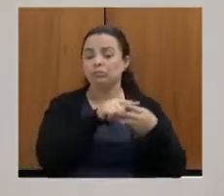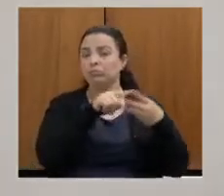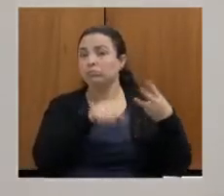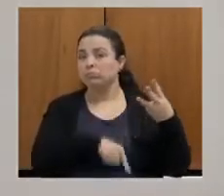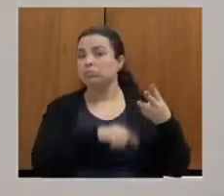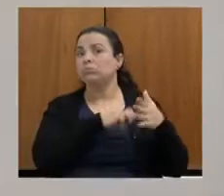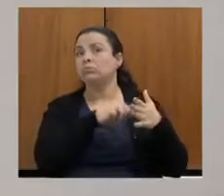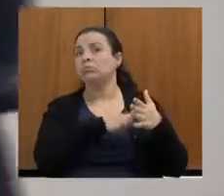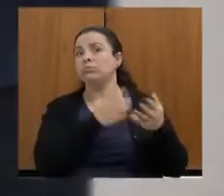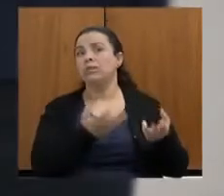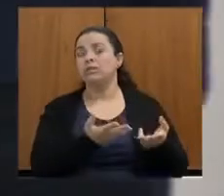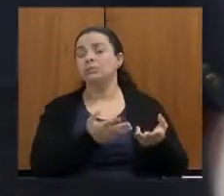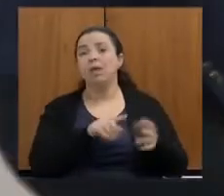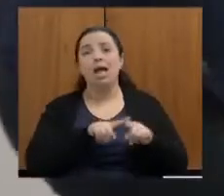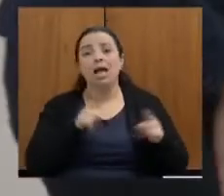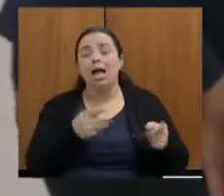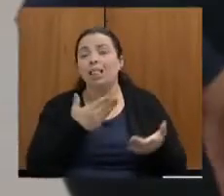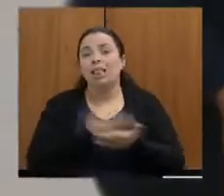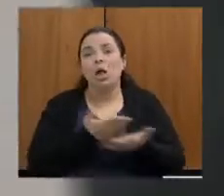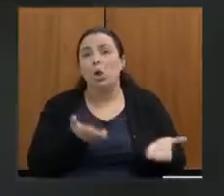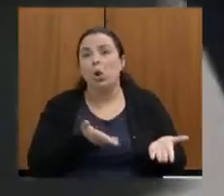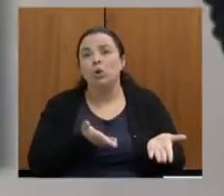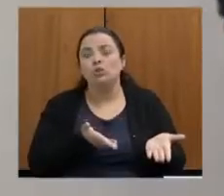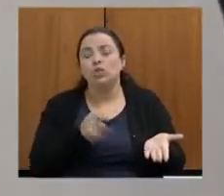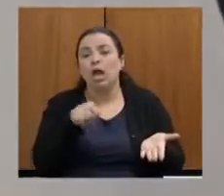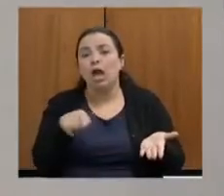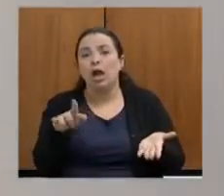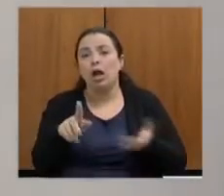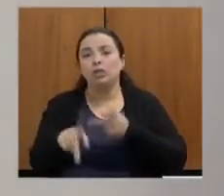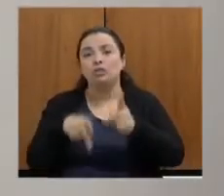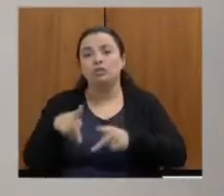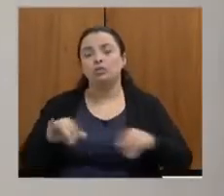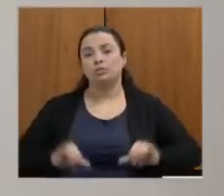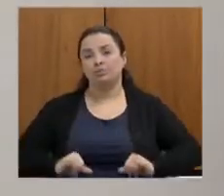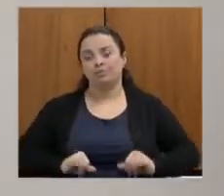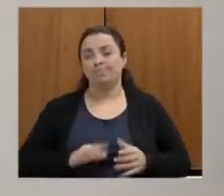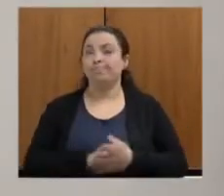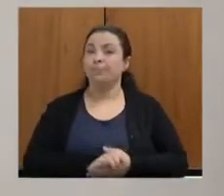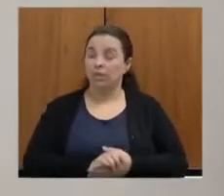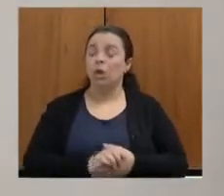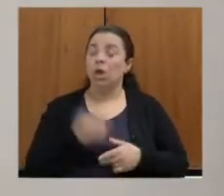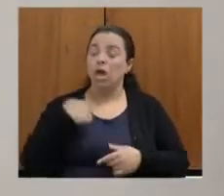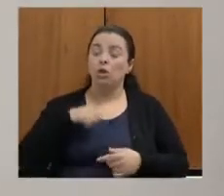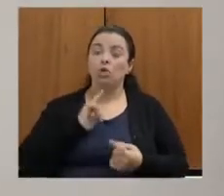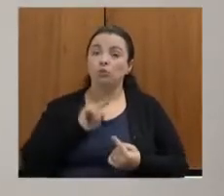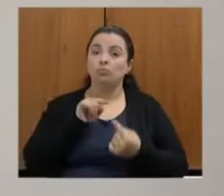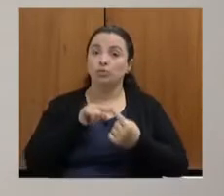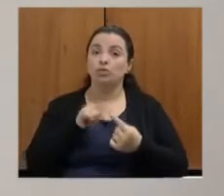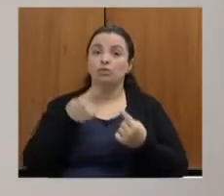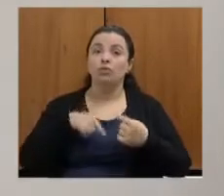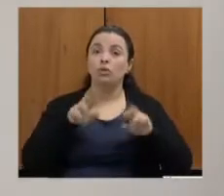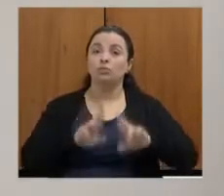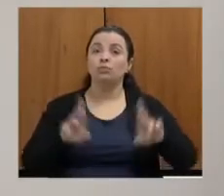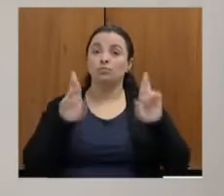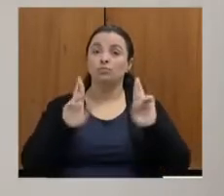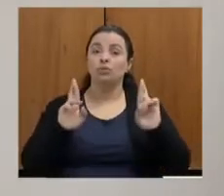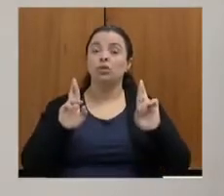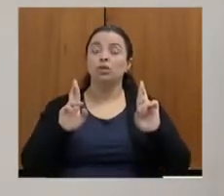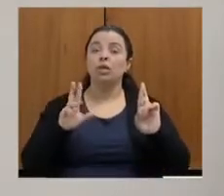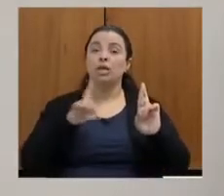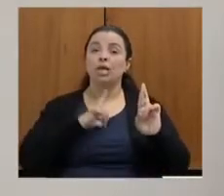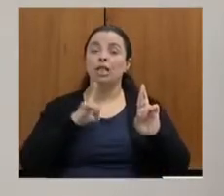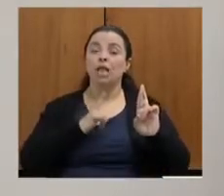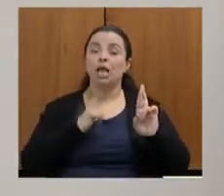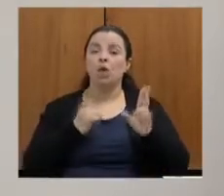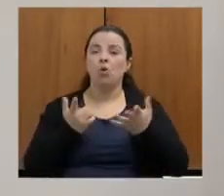Então esse é o nosso objetivo e essa é a nossa expectativa nesse debate público que nós possamos fazer os